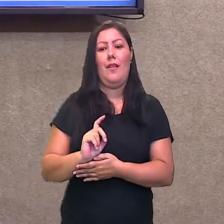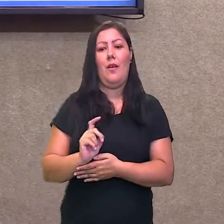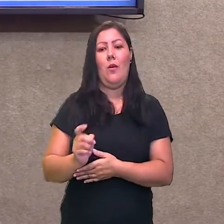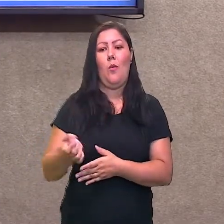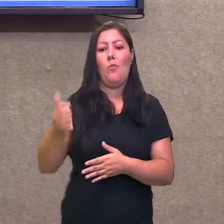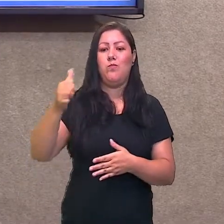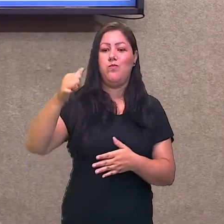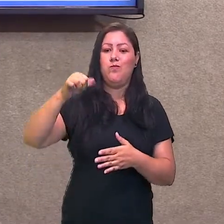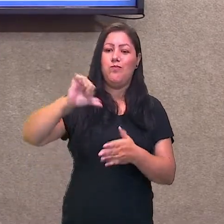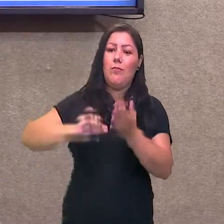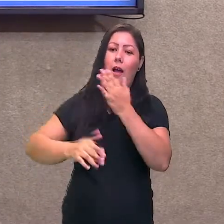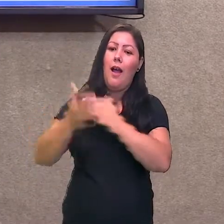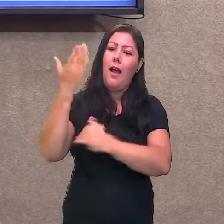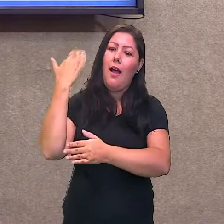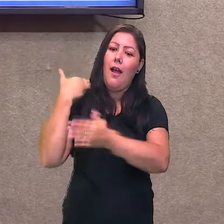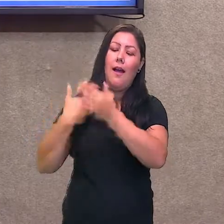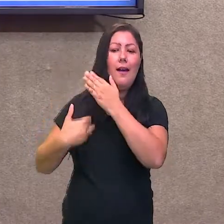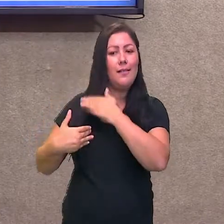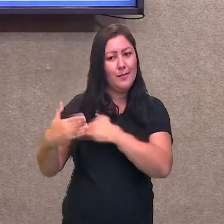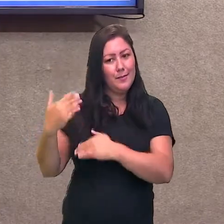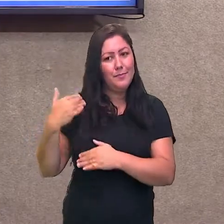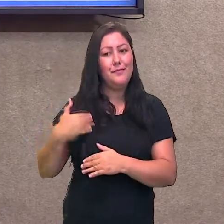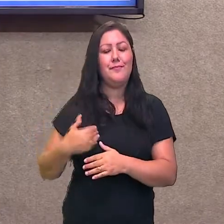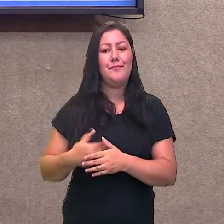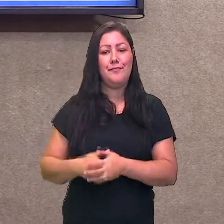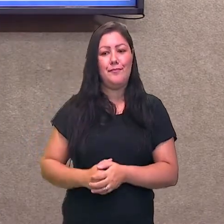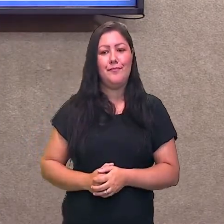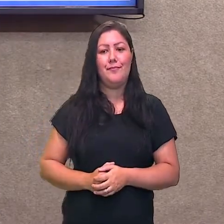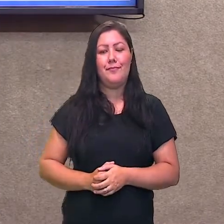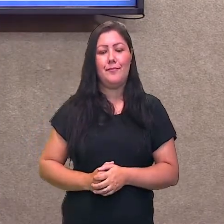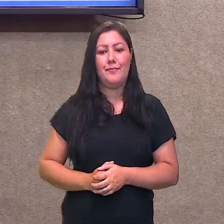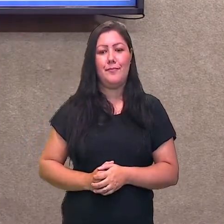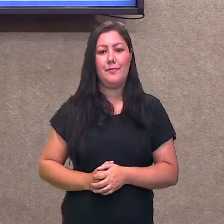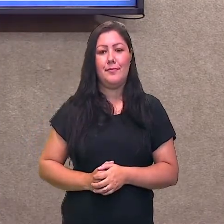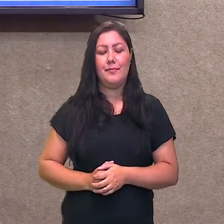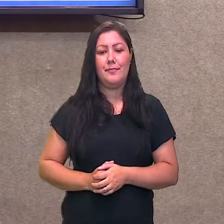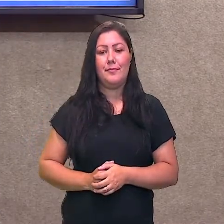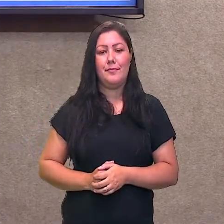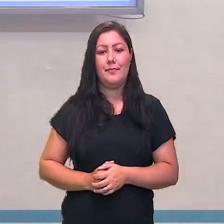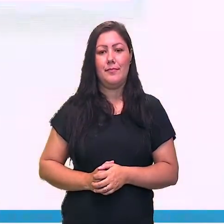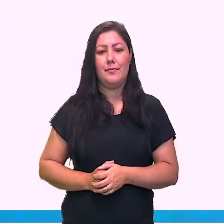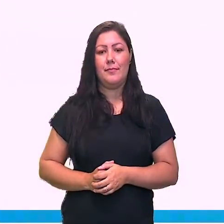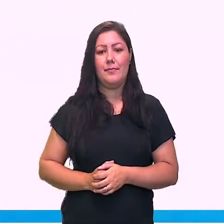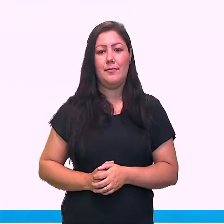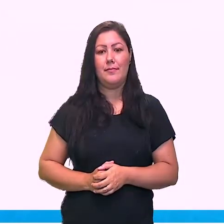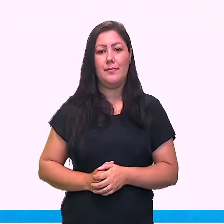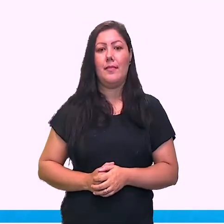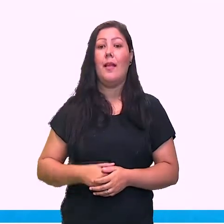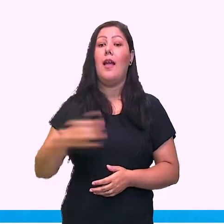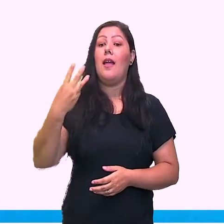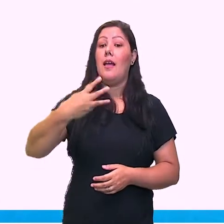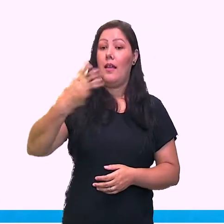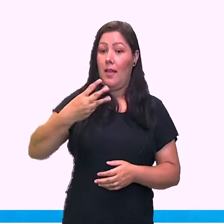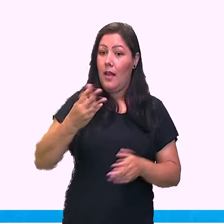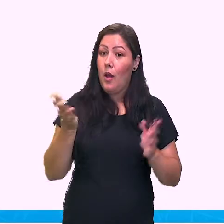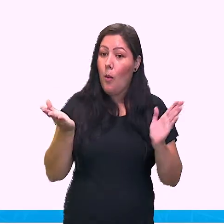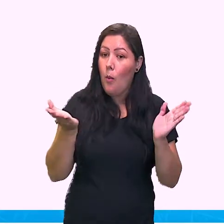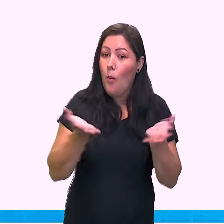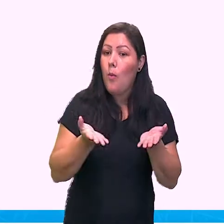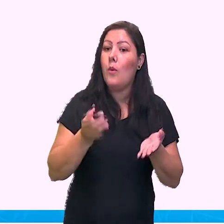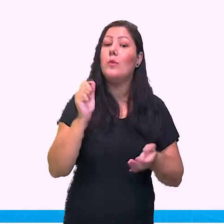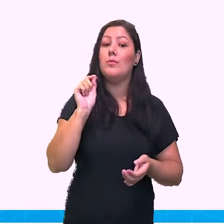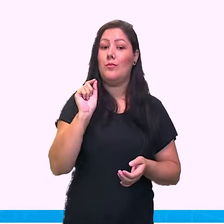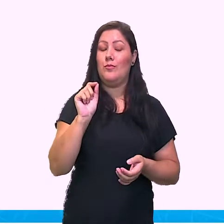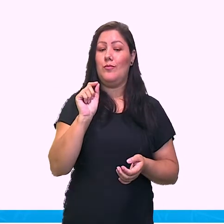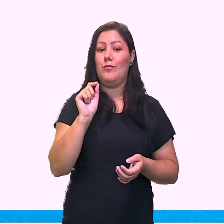desatualizados. Tá certo? O terceiro lugar são, hoje, os